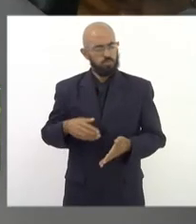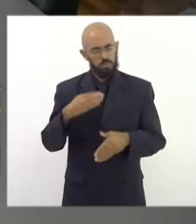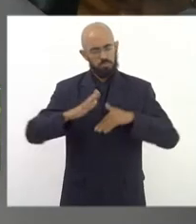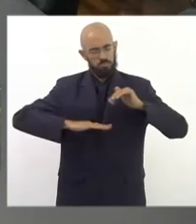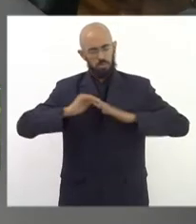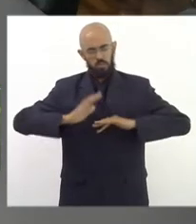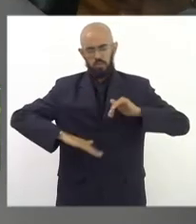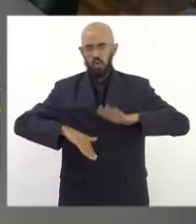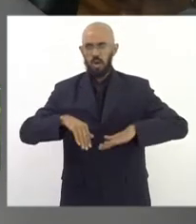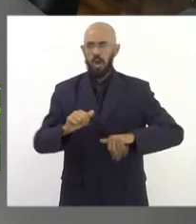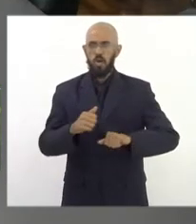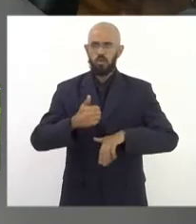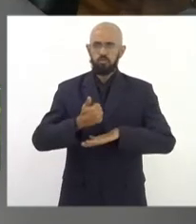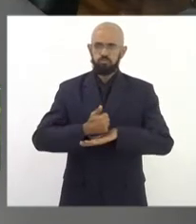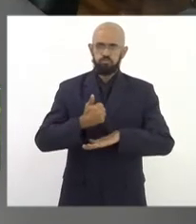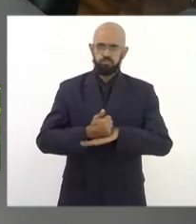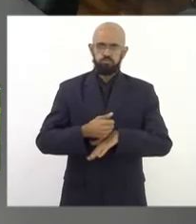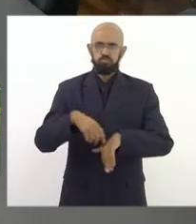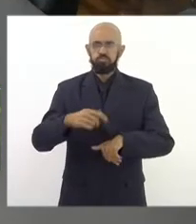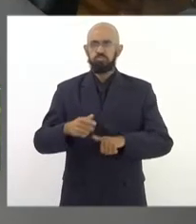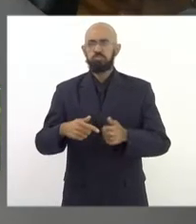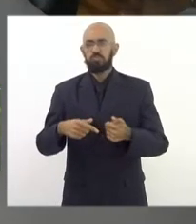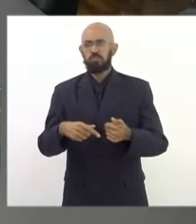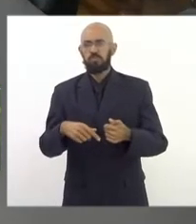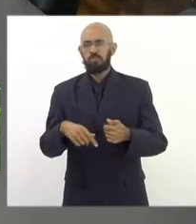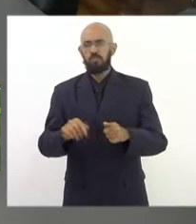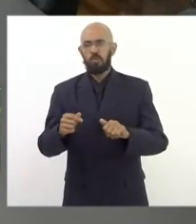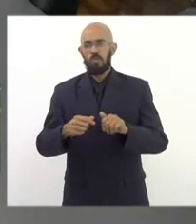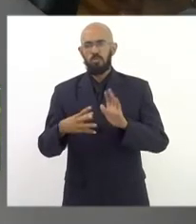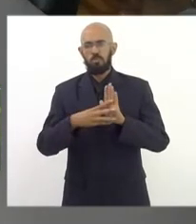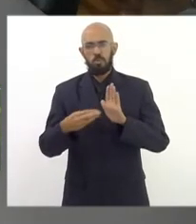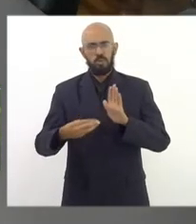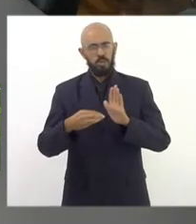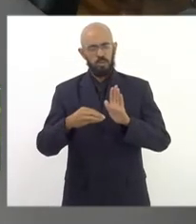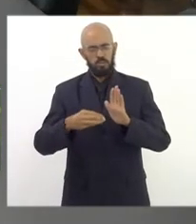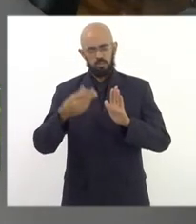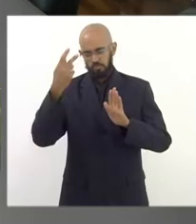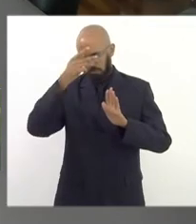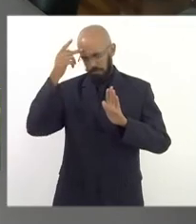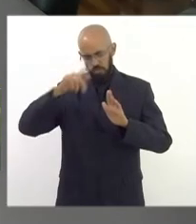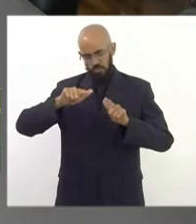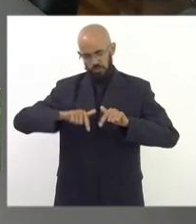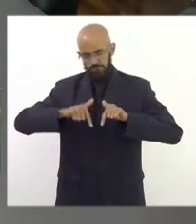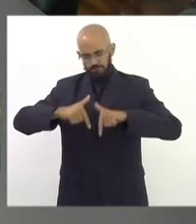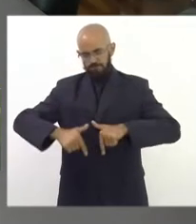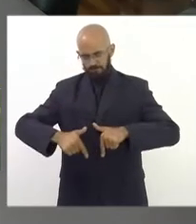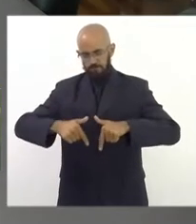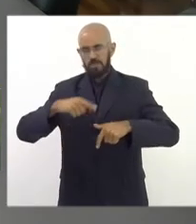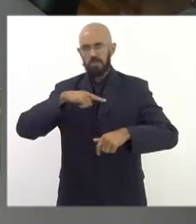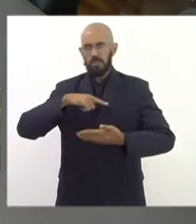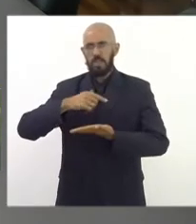profissional aqui, como exemplo e dedicação em uma pessoa que tem na essência